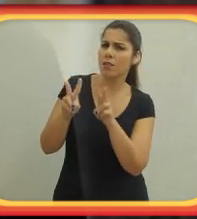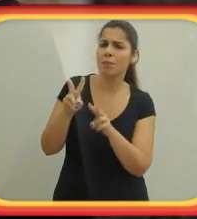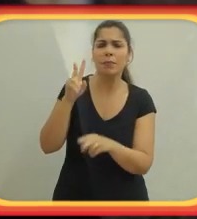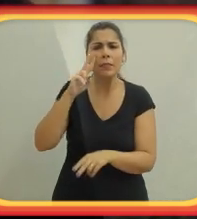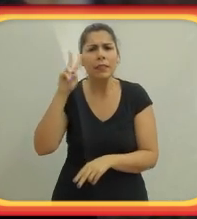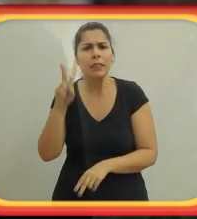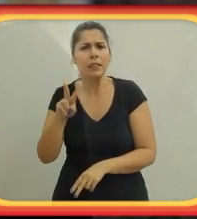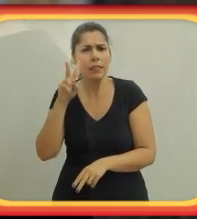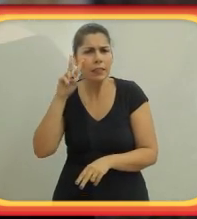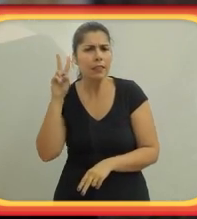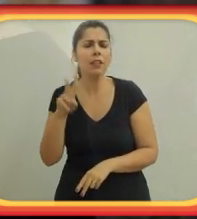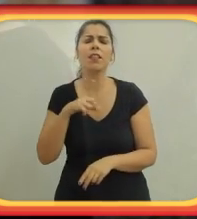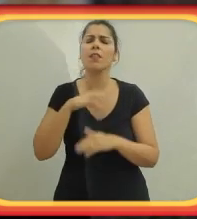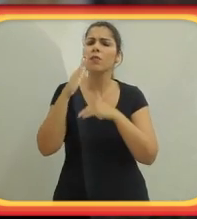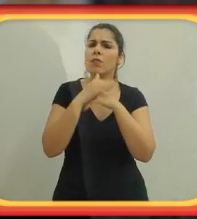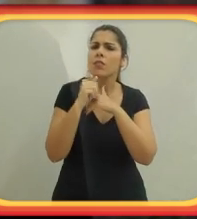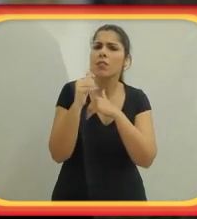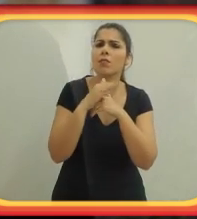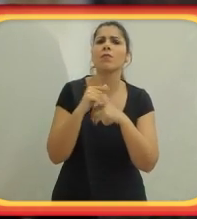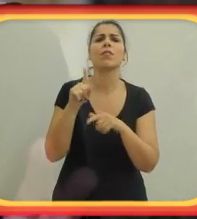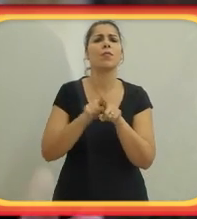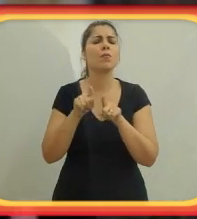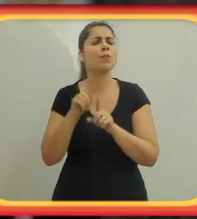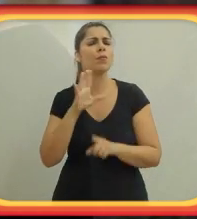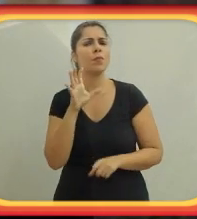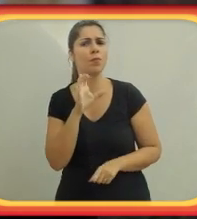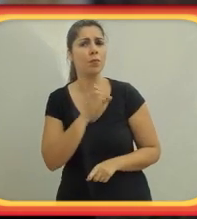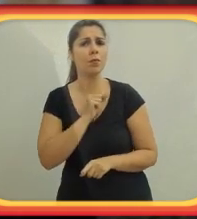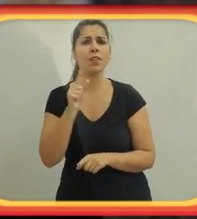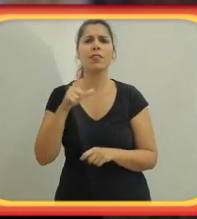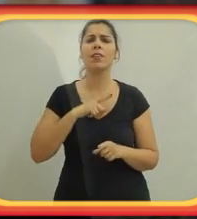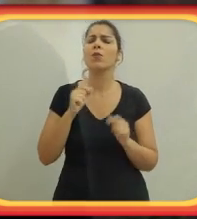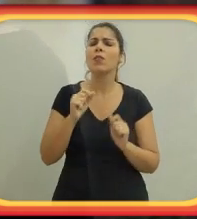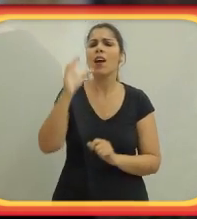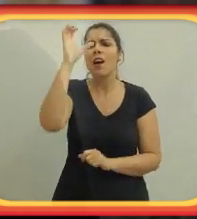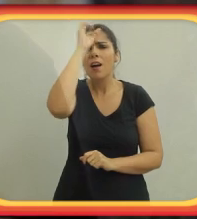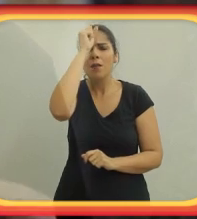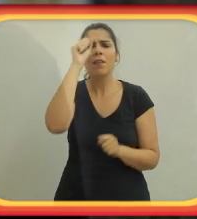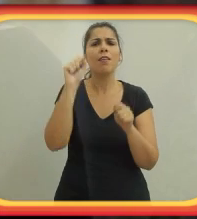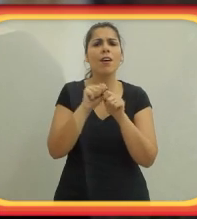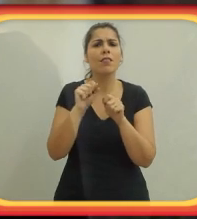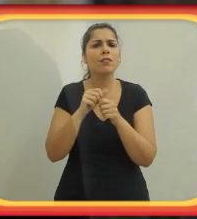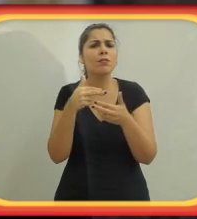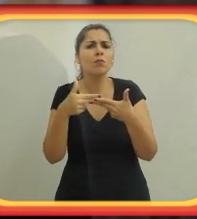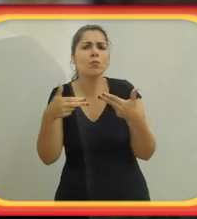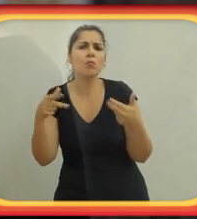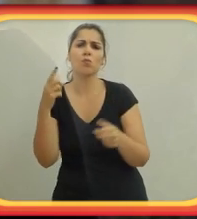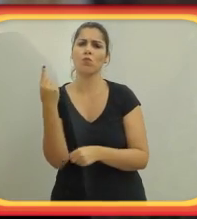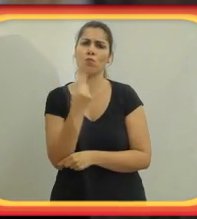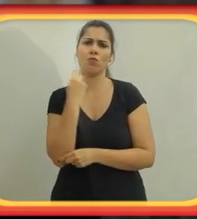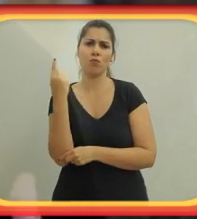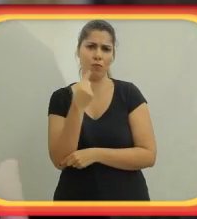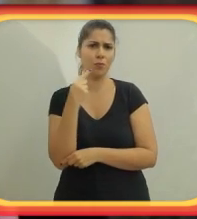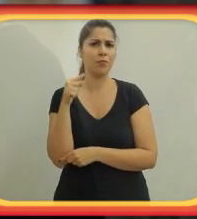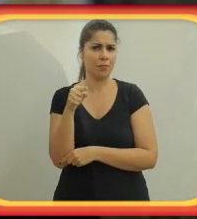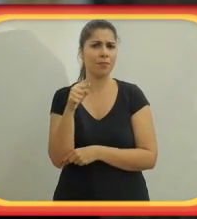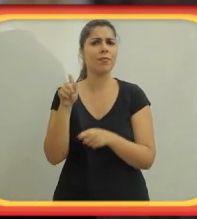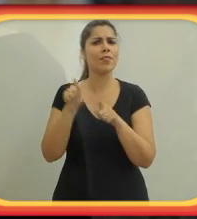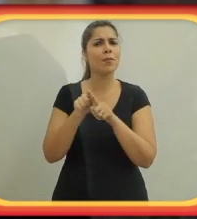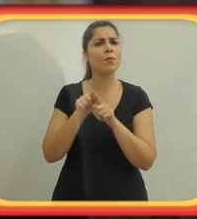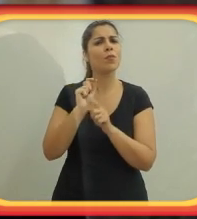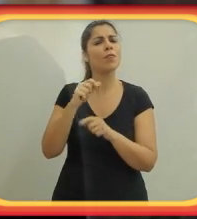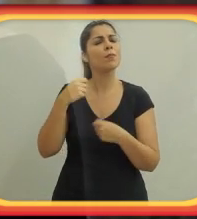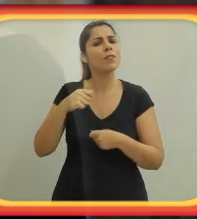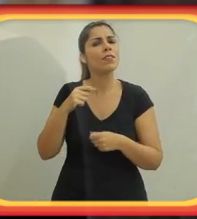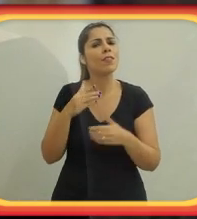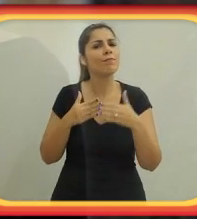exacerbada. Não superproteja. Tenha atenção, preste atenção, tenha muito carinho, muito amor, mas ele tem